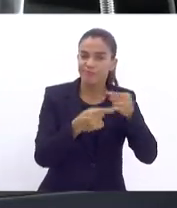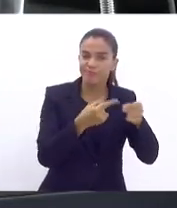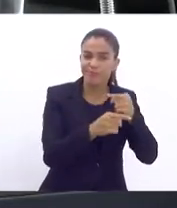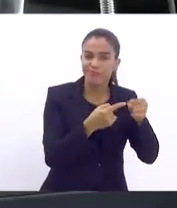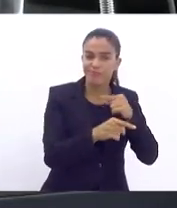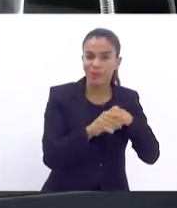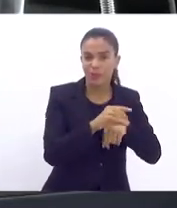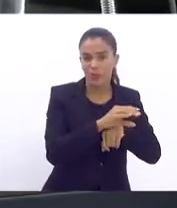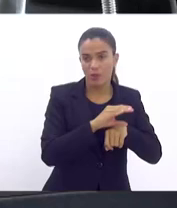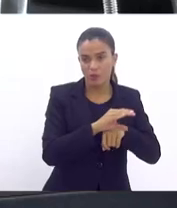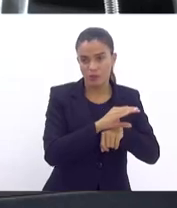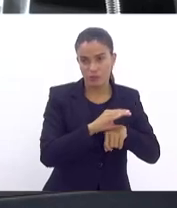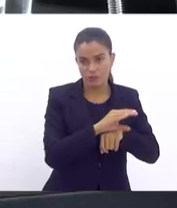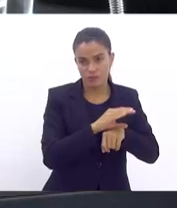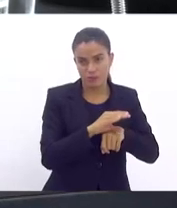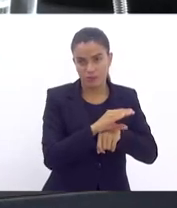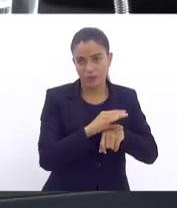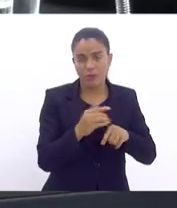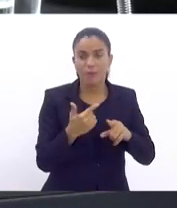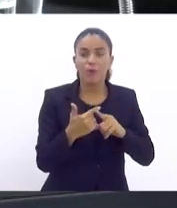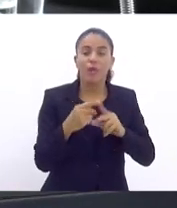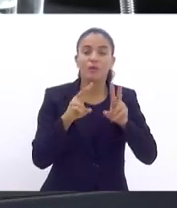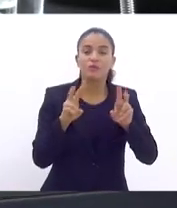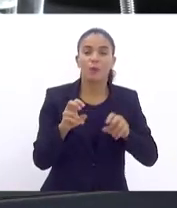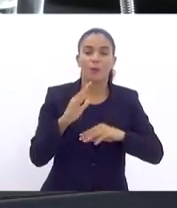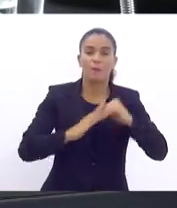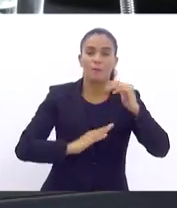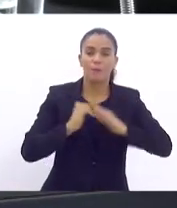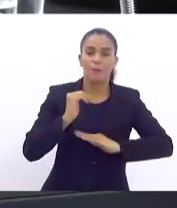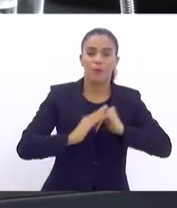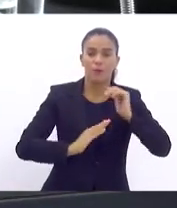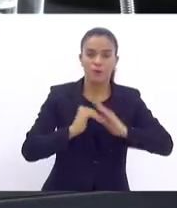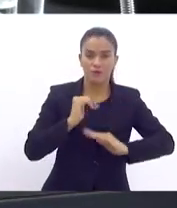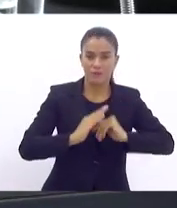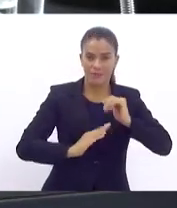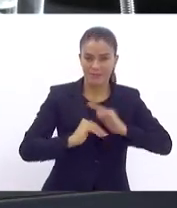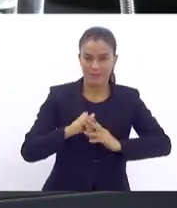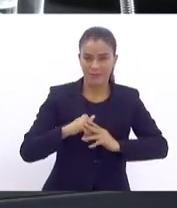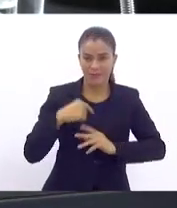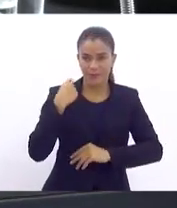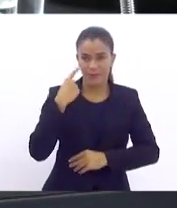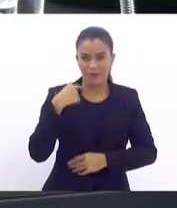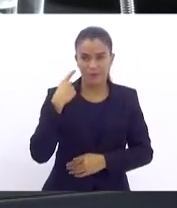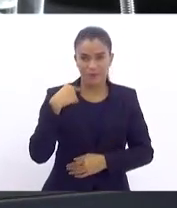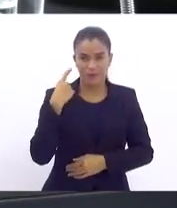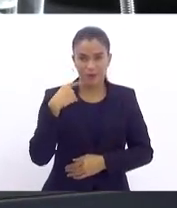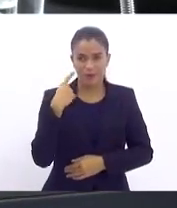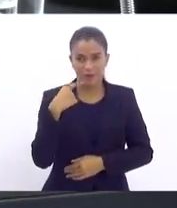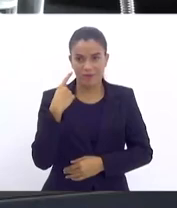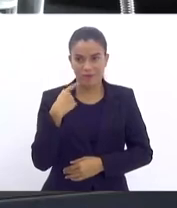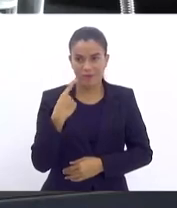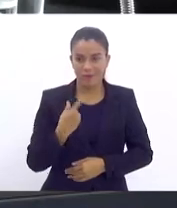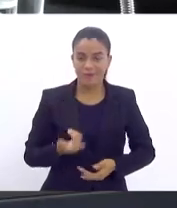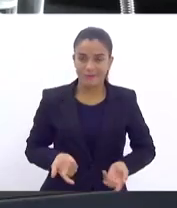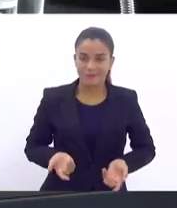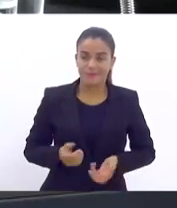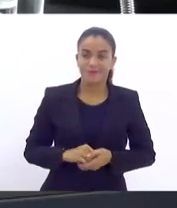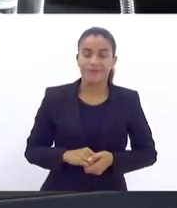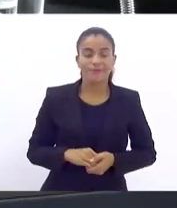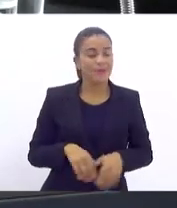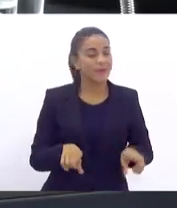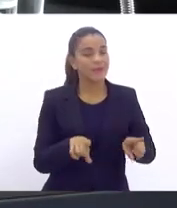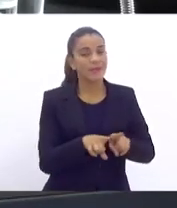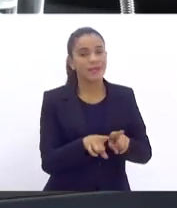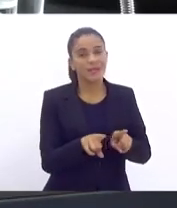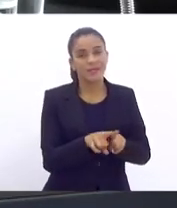está legislando sobre profissão regulamentando a profissão de advogado E além